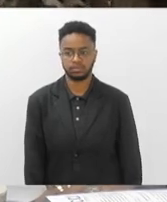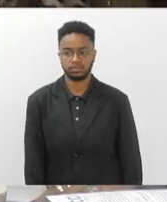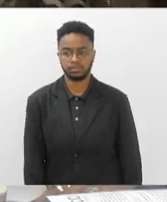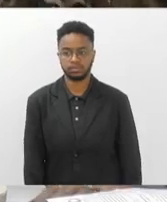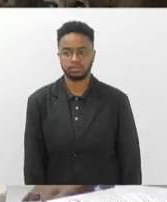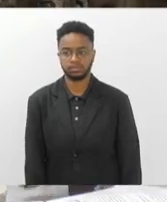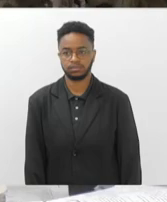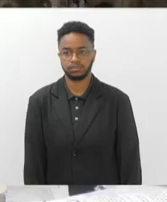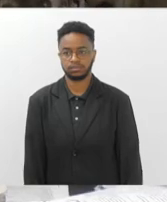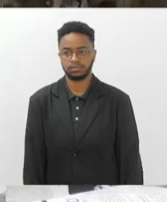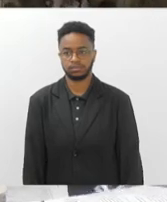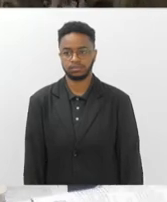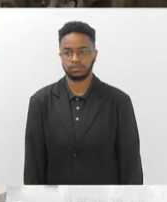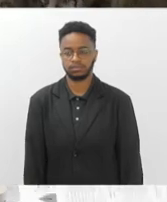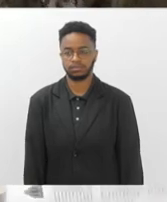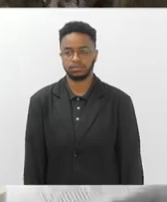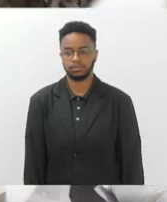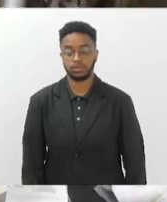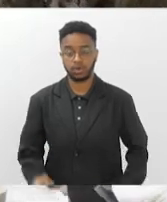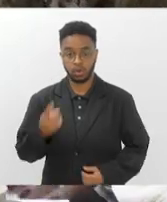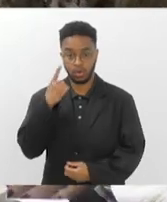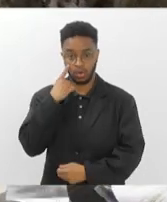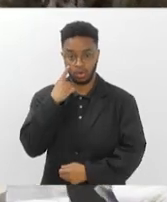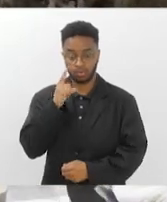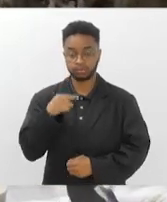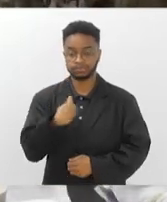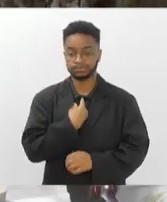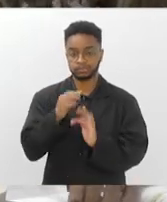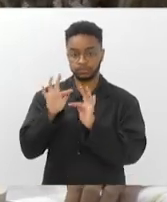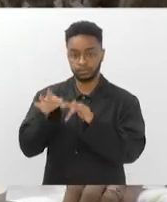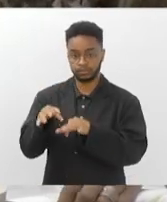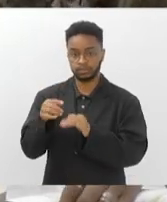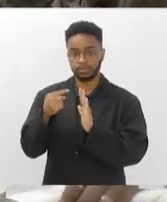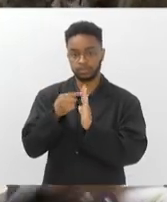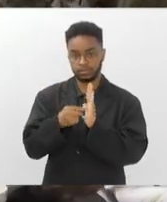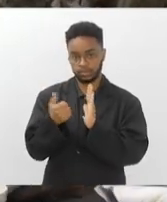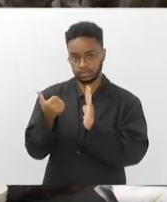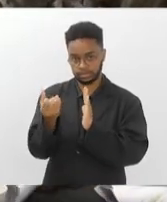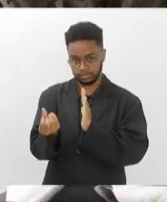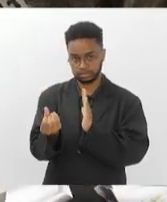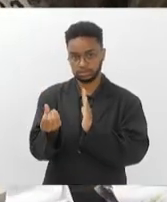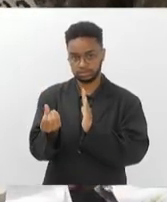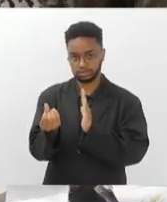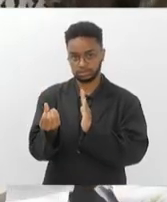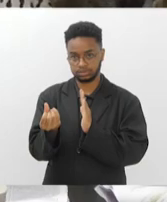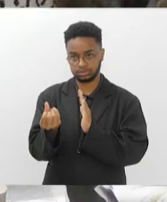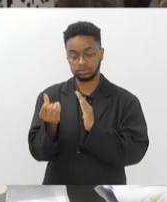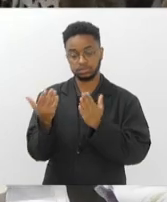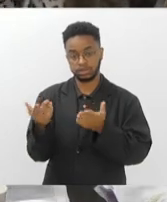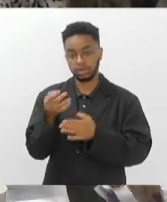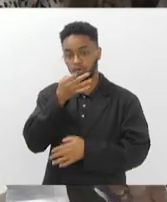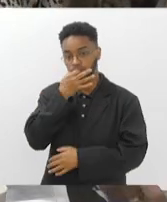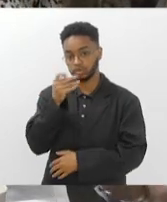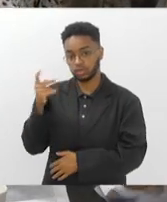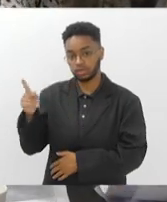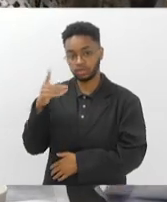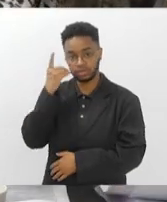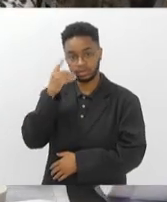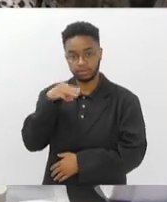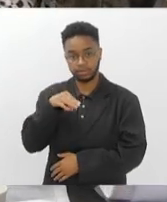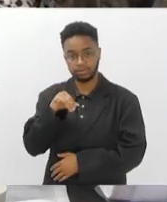fechamos só o 16. Pronto. Nós terminamos o 16, o item 16 da pauta. Então, a sugestão do deputado Carlos Min, que